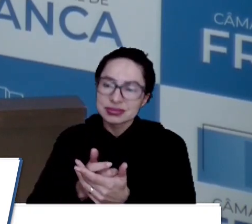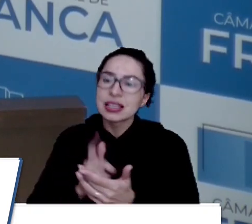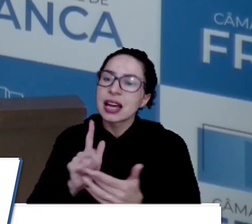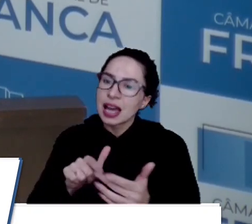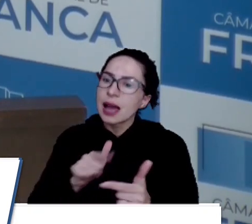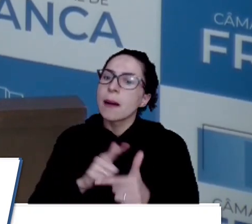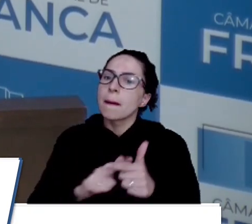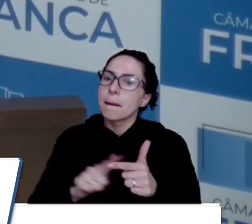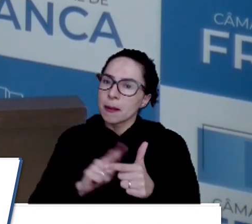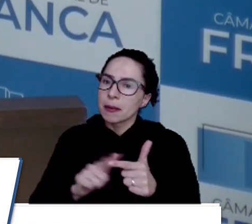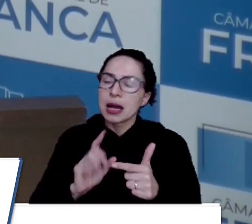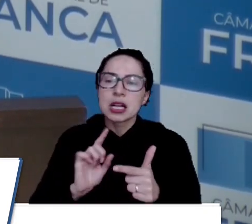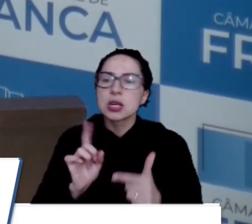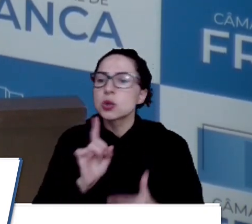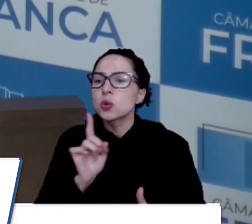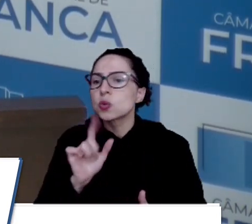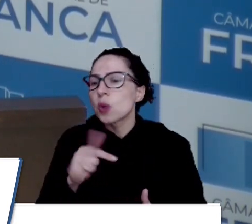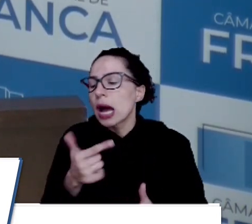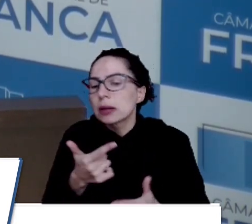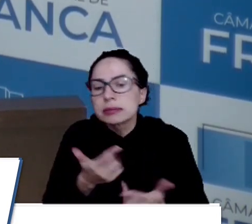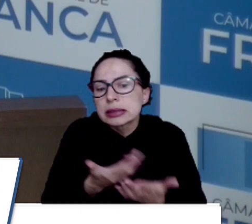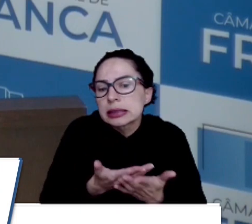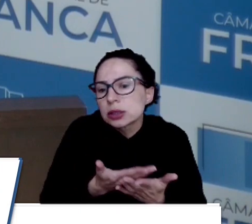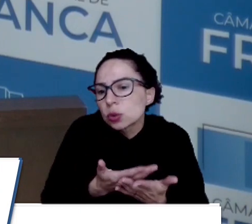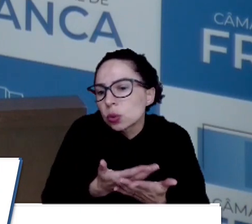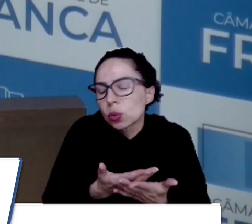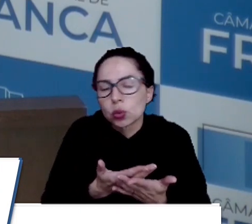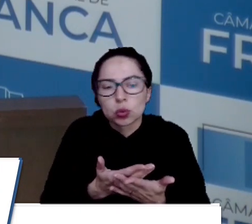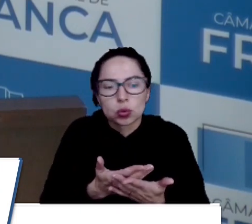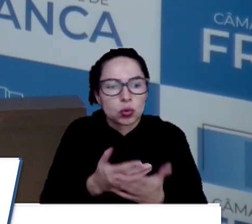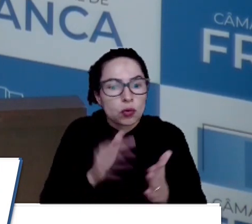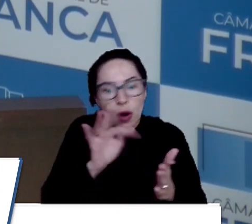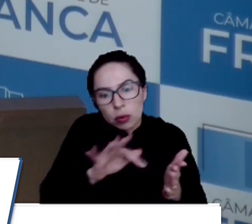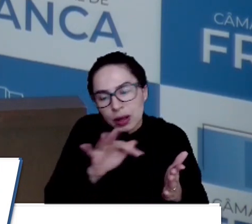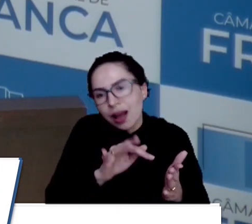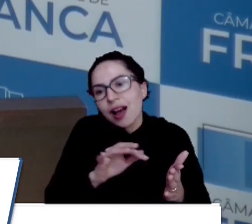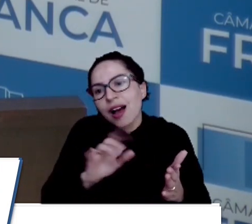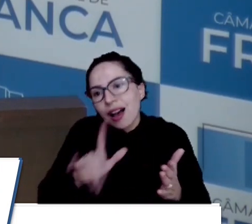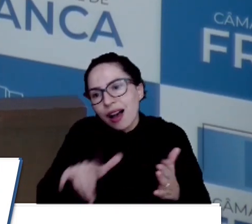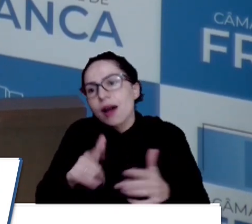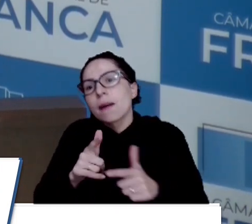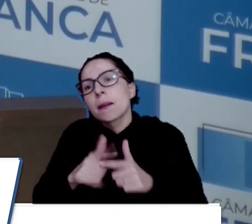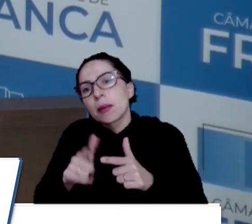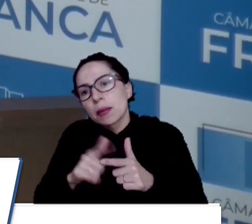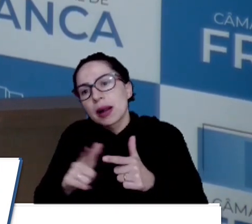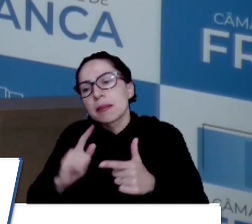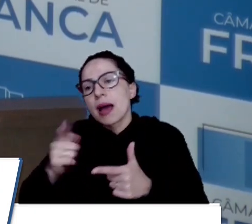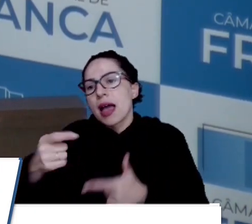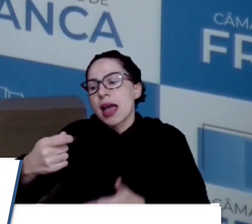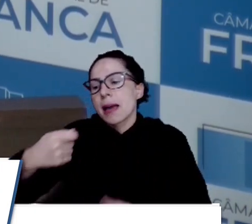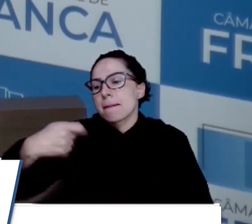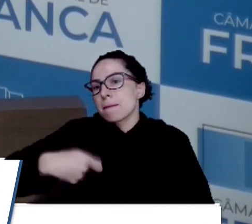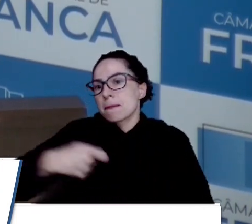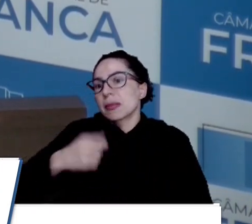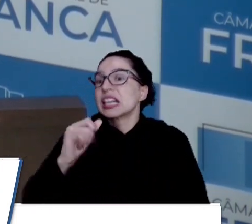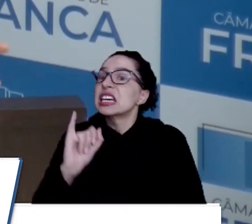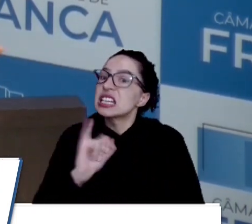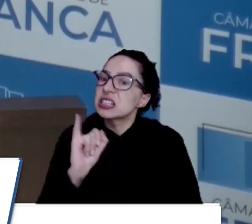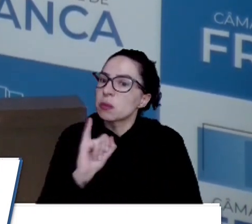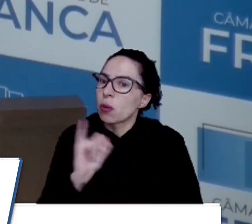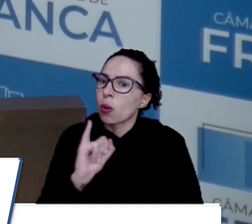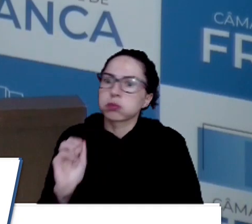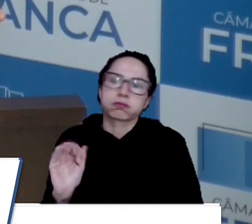é o cara não ter estudado, o problema é o cara ser penalizado pela carga tributária. Eu